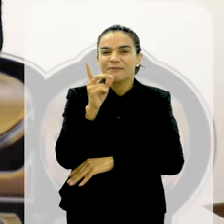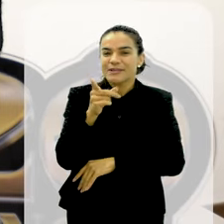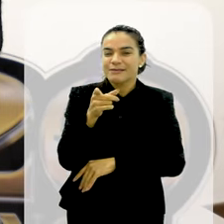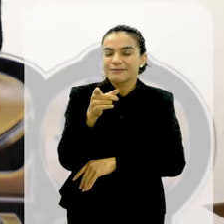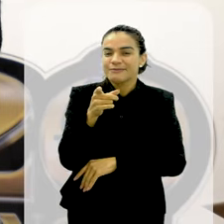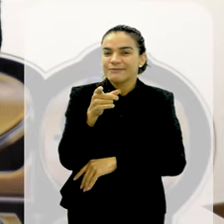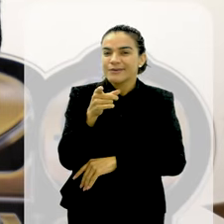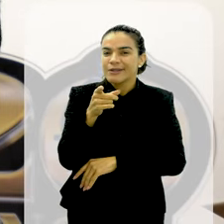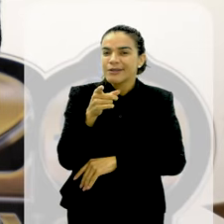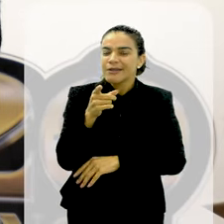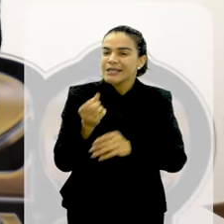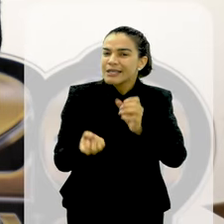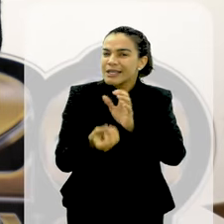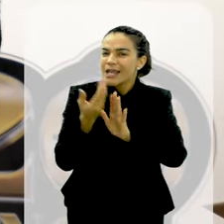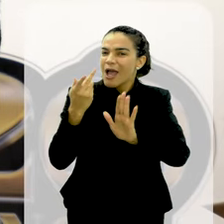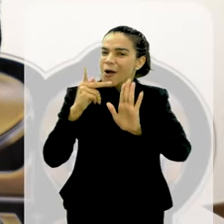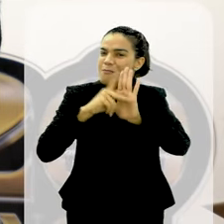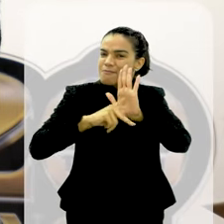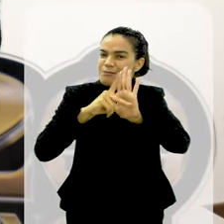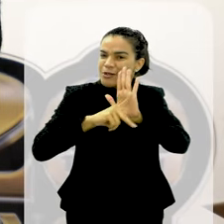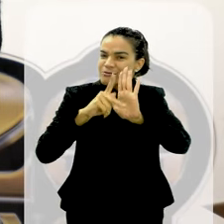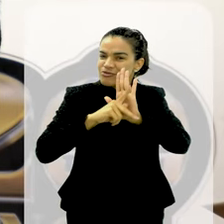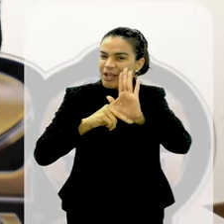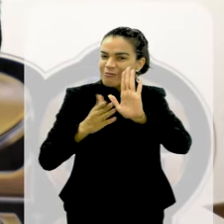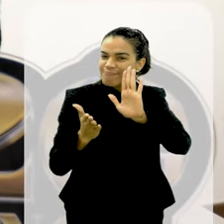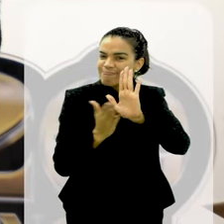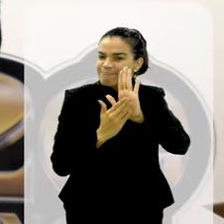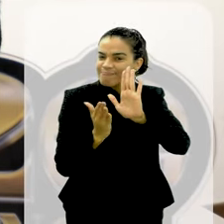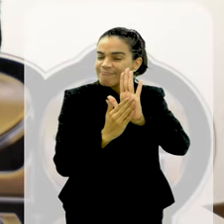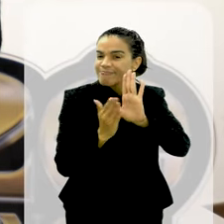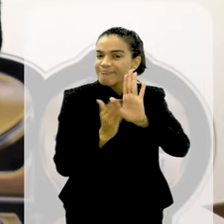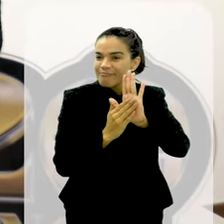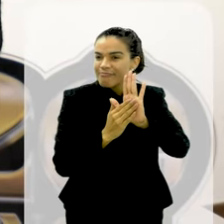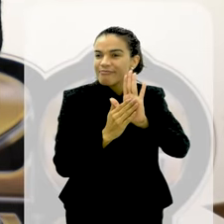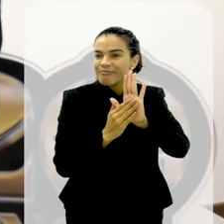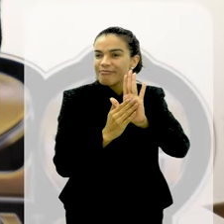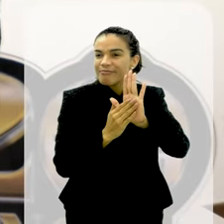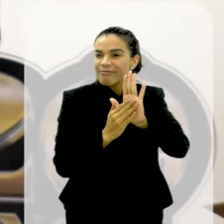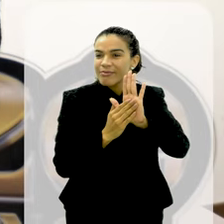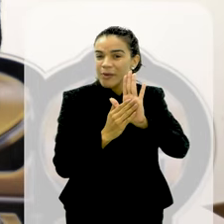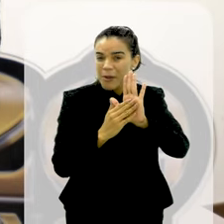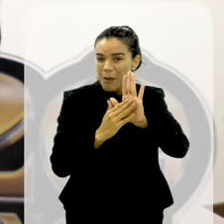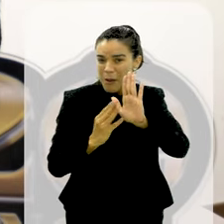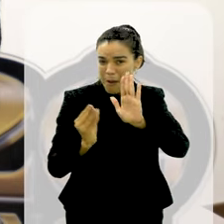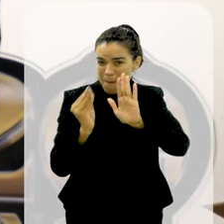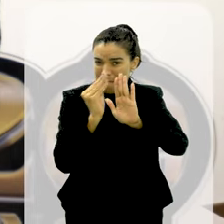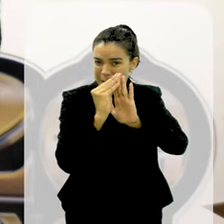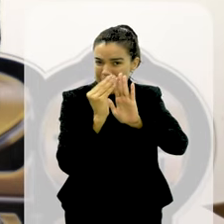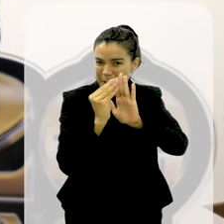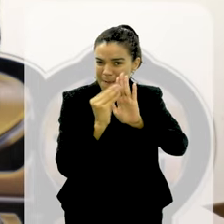assim, montar um projeto a cada ano, você juntar todos os